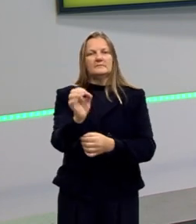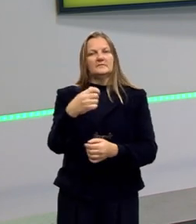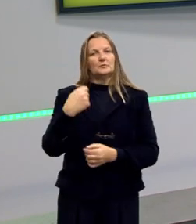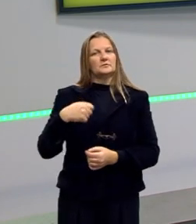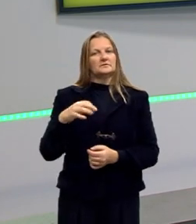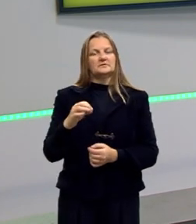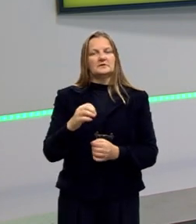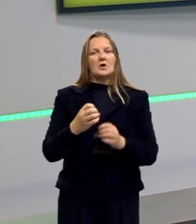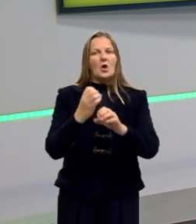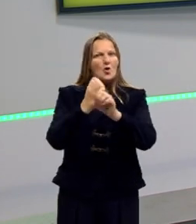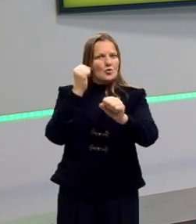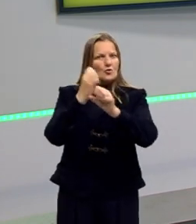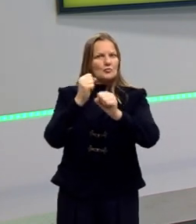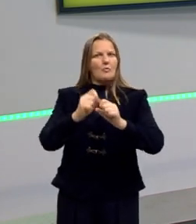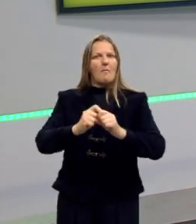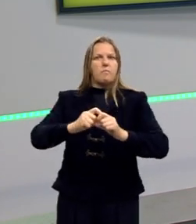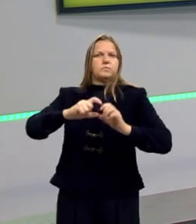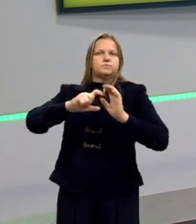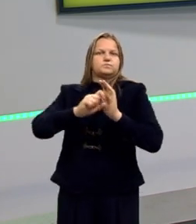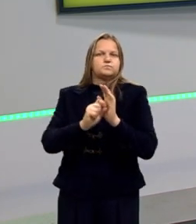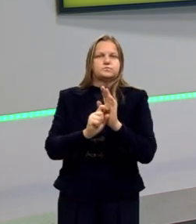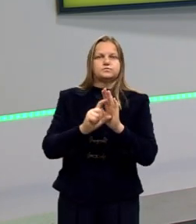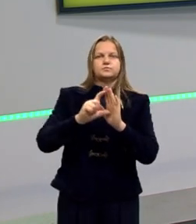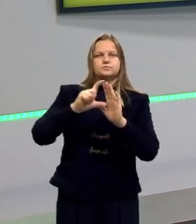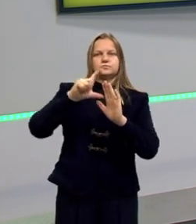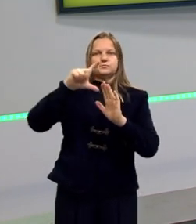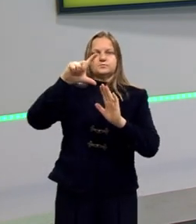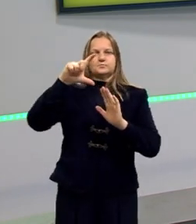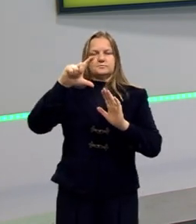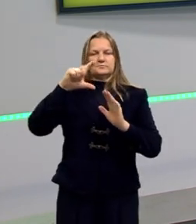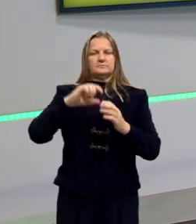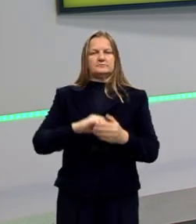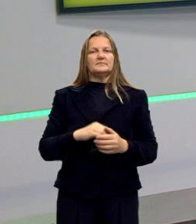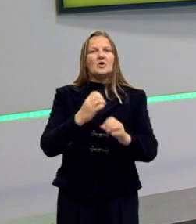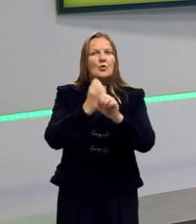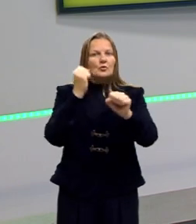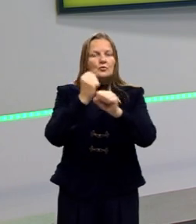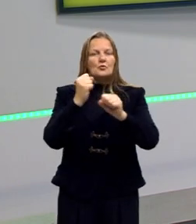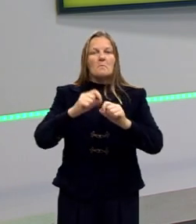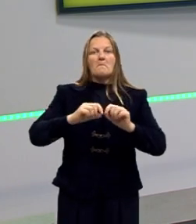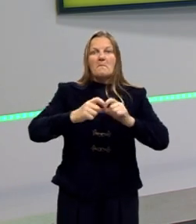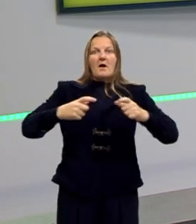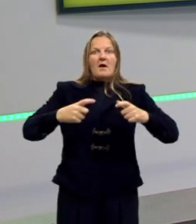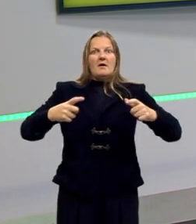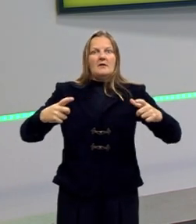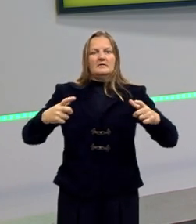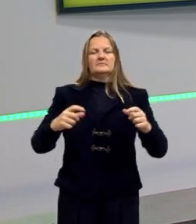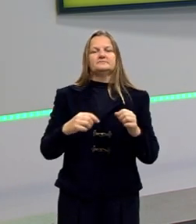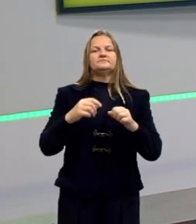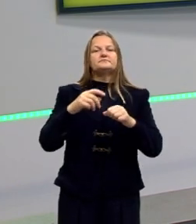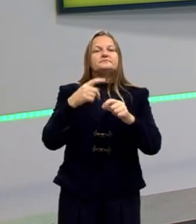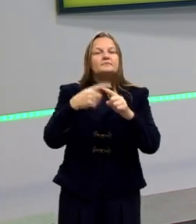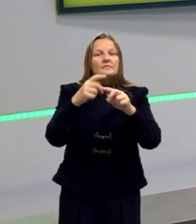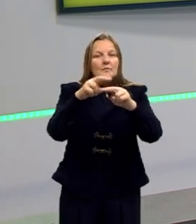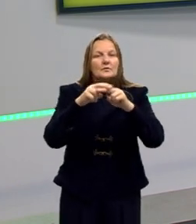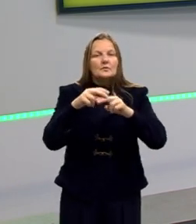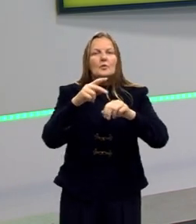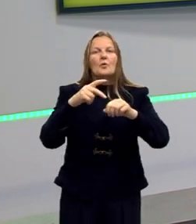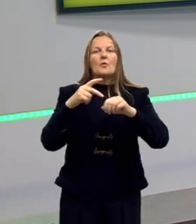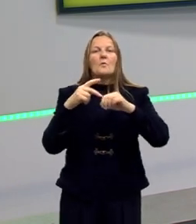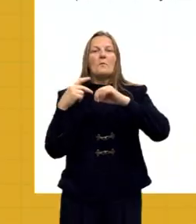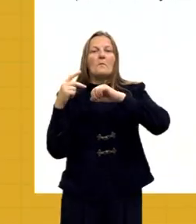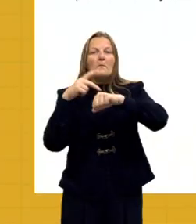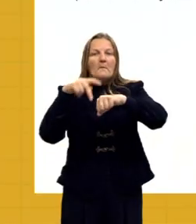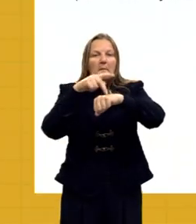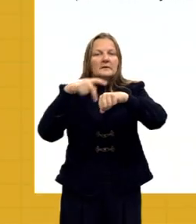EA margem de lucro então dessas empresas vai subir né vai ser muito grande então essas multinacionais elas são